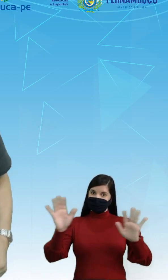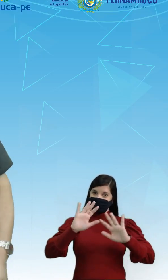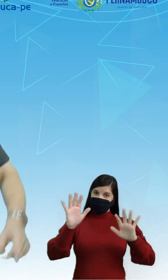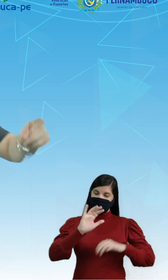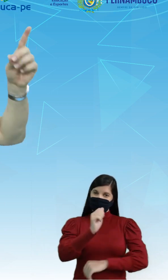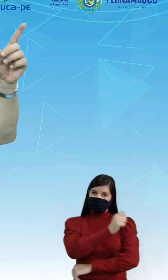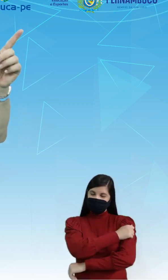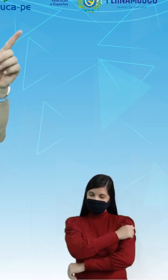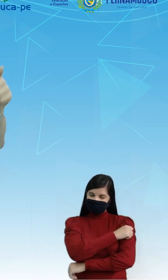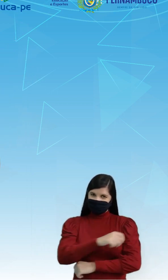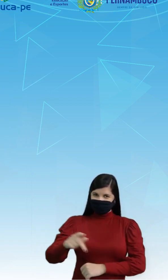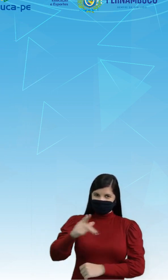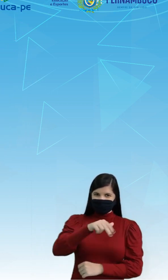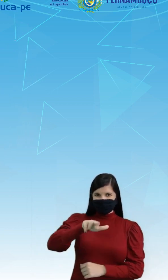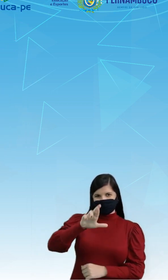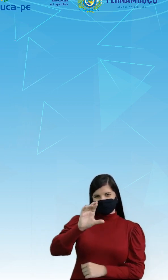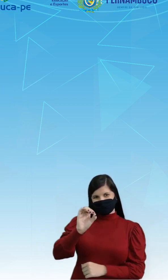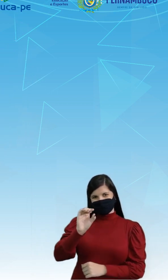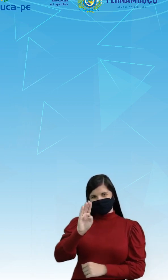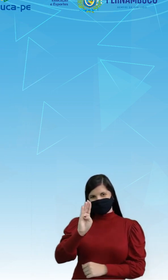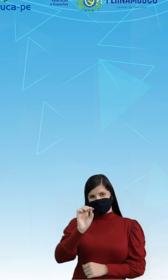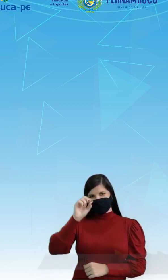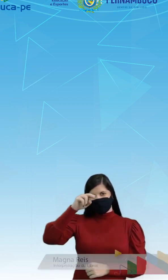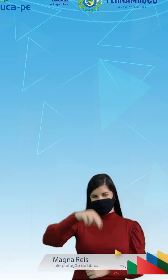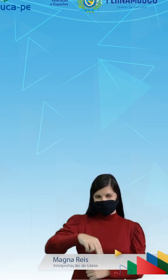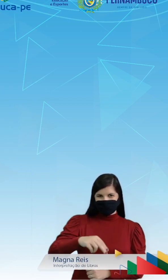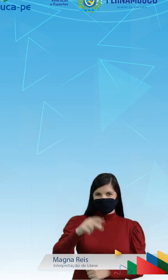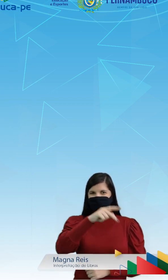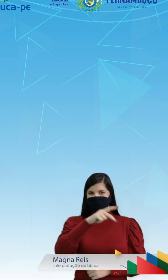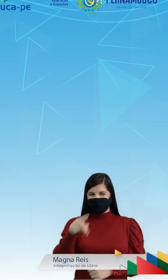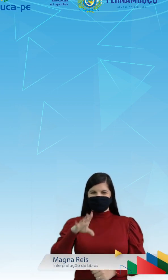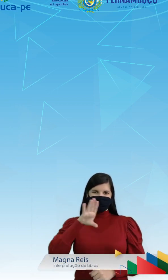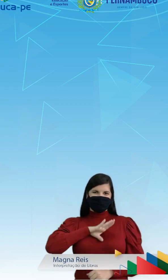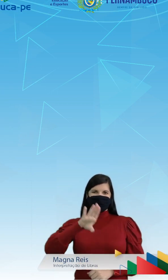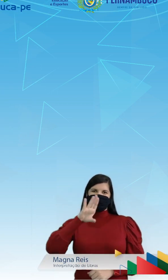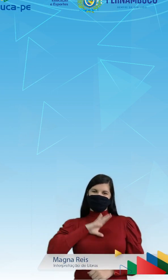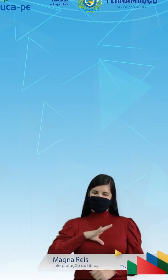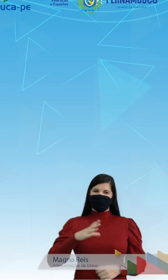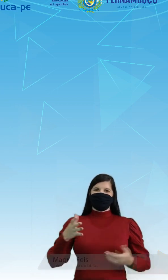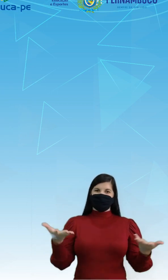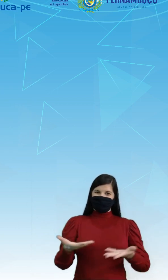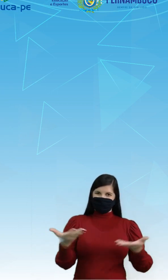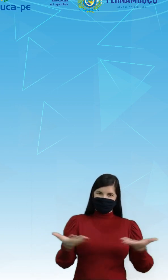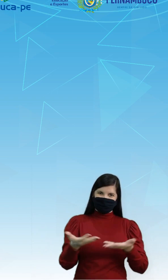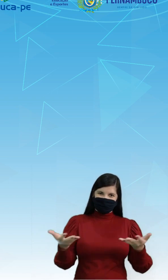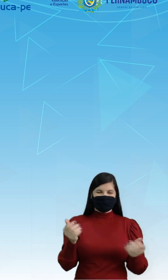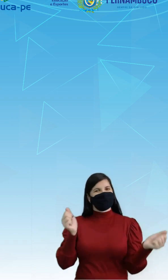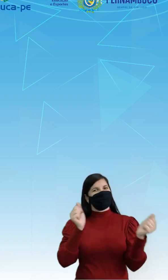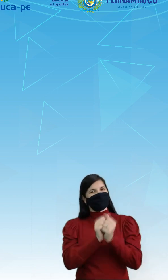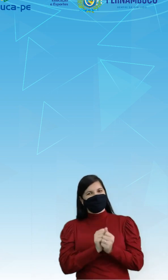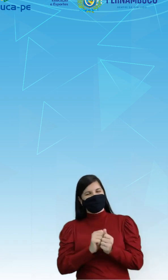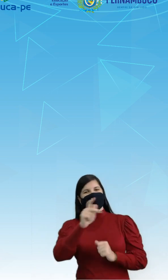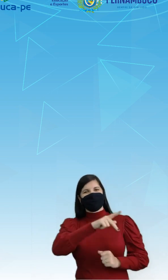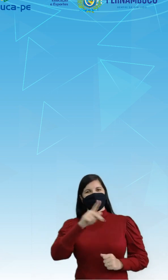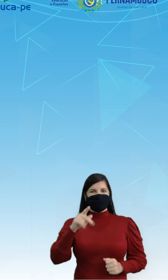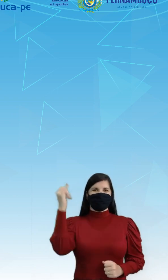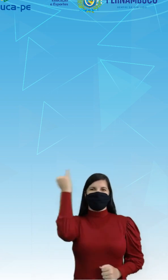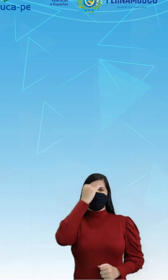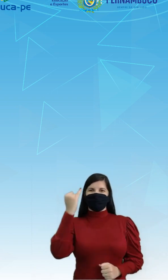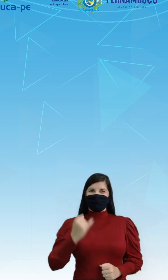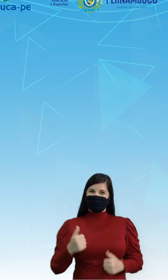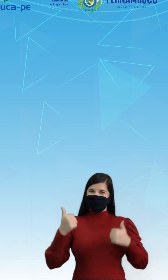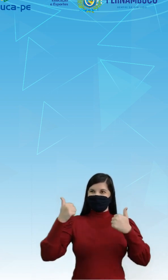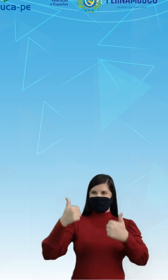Olá, estudantes! Eu sou o professor Robson Anselmo Tavares, professor de língua portuguesa, e hoje, juntamente com a professora